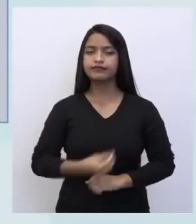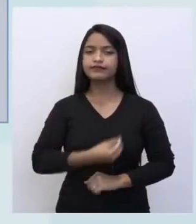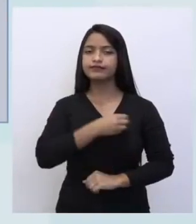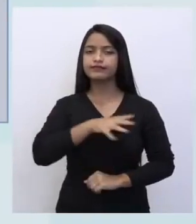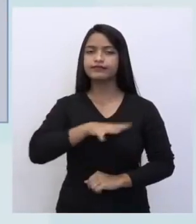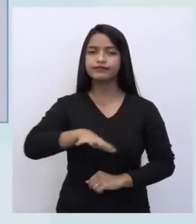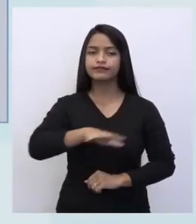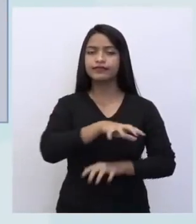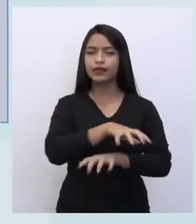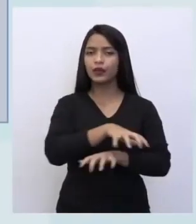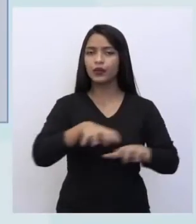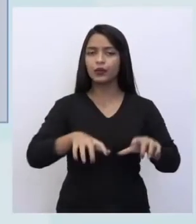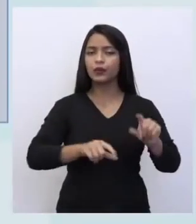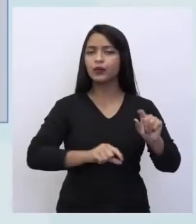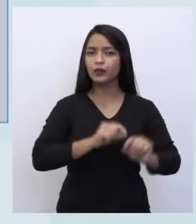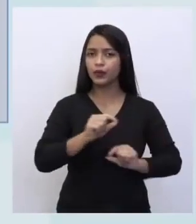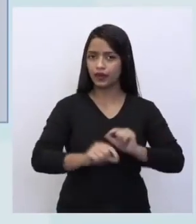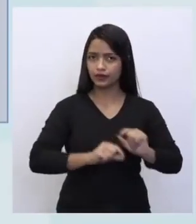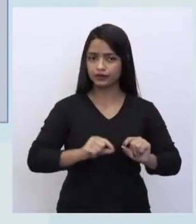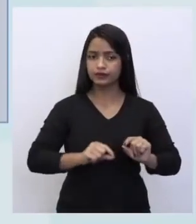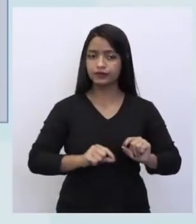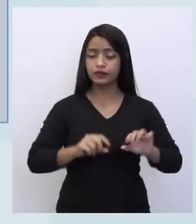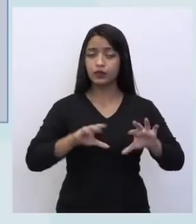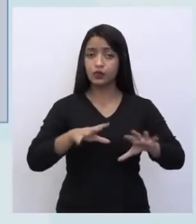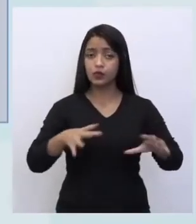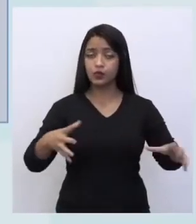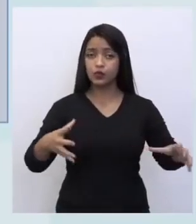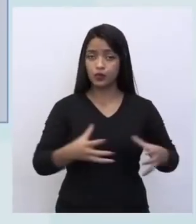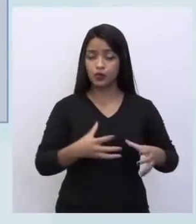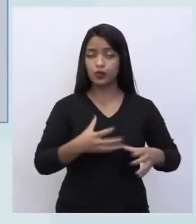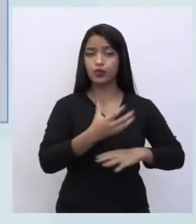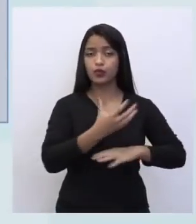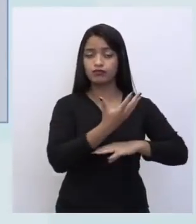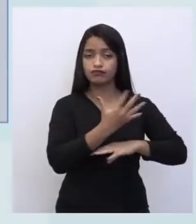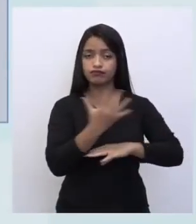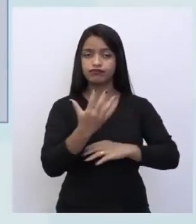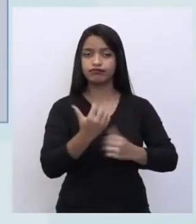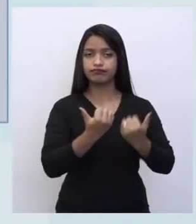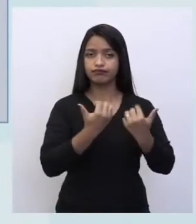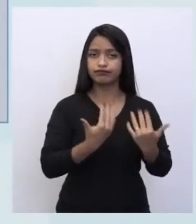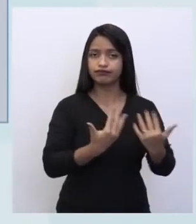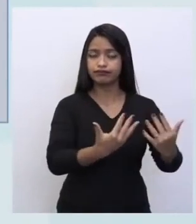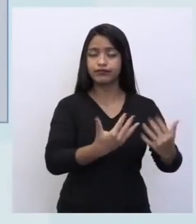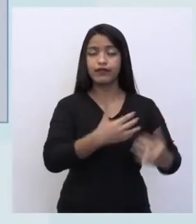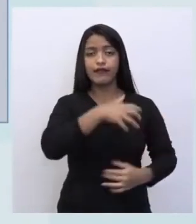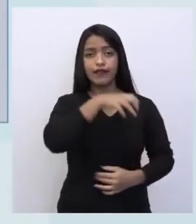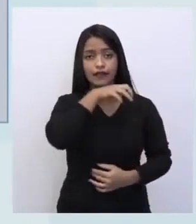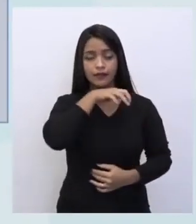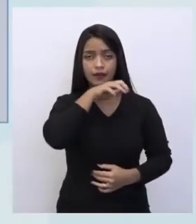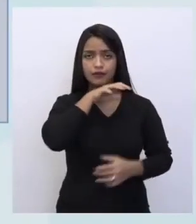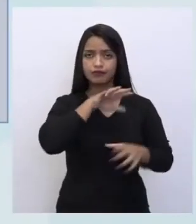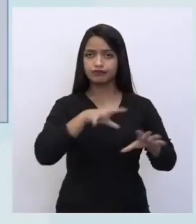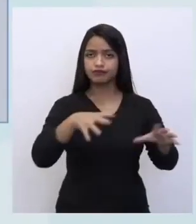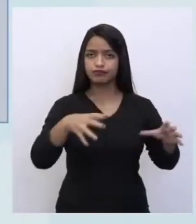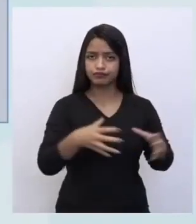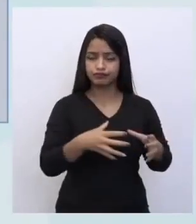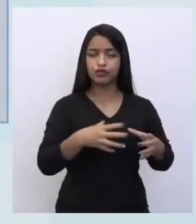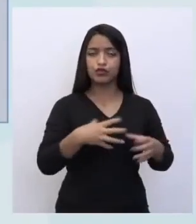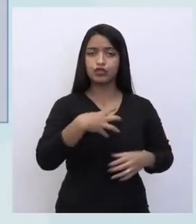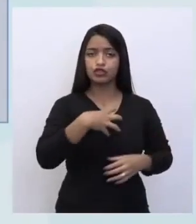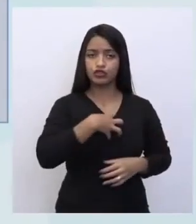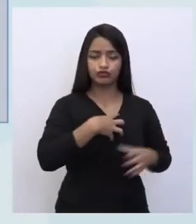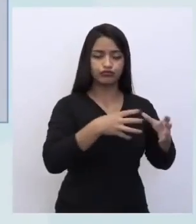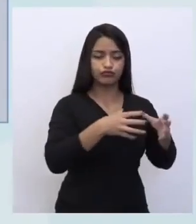né? Então, vamos pensar, o que são biomas? É um conjunto de vida vegetal e animal constituído pelo agrupamento de tipos de